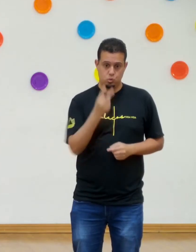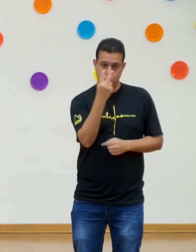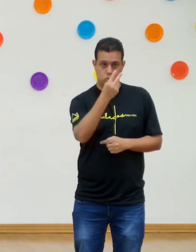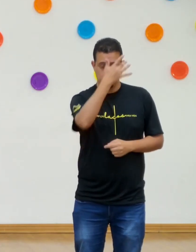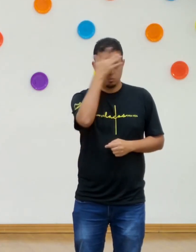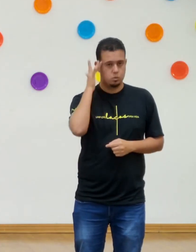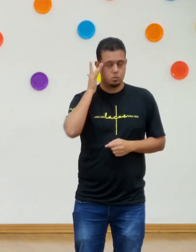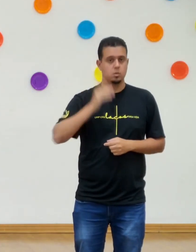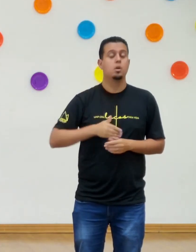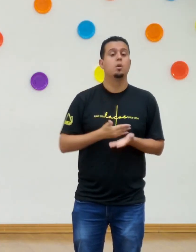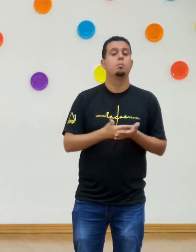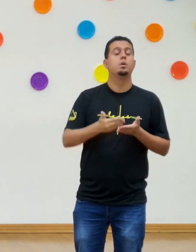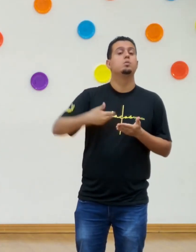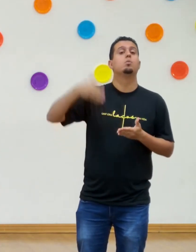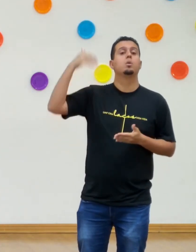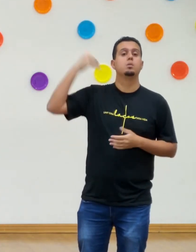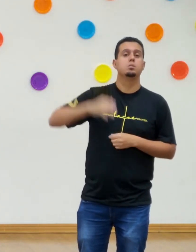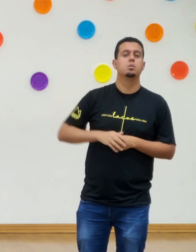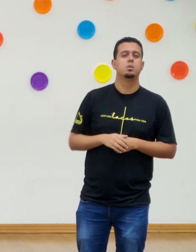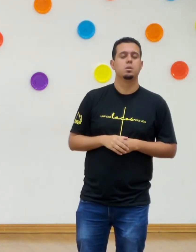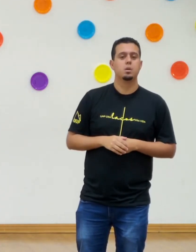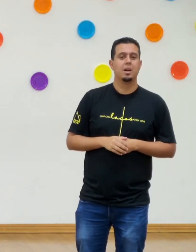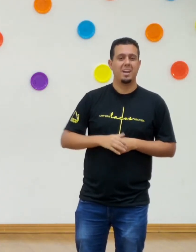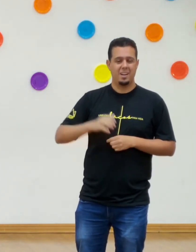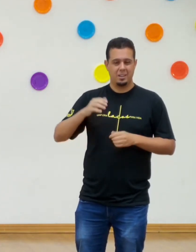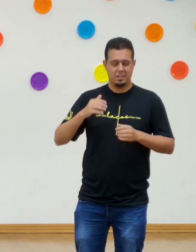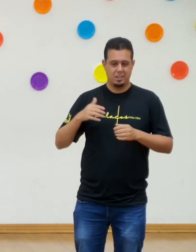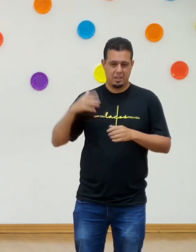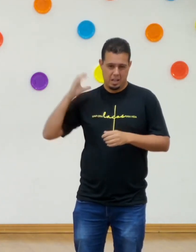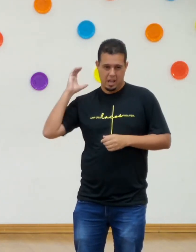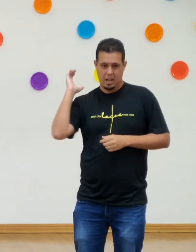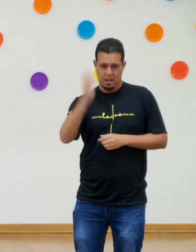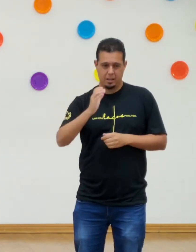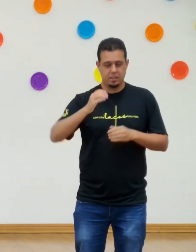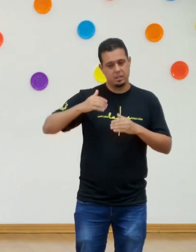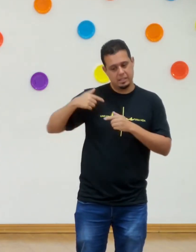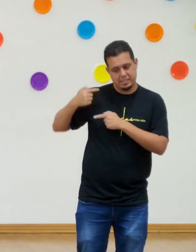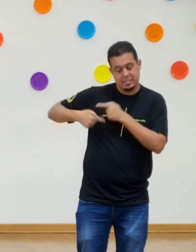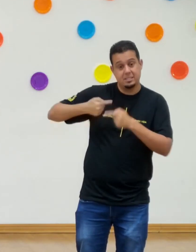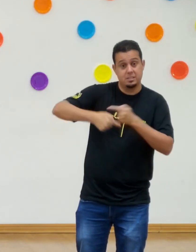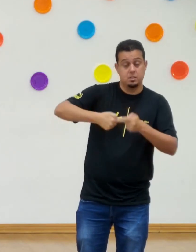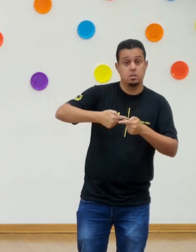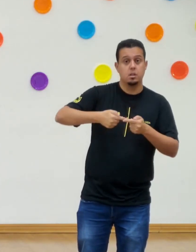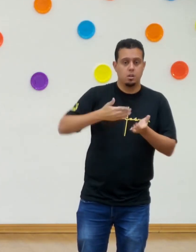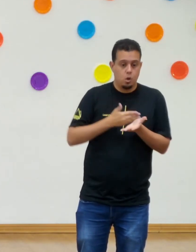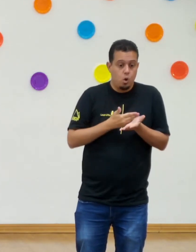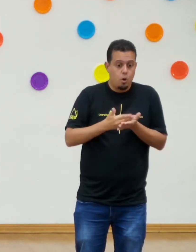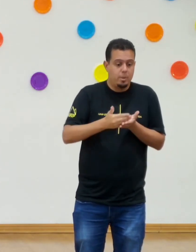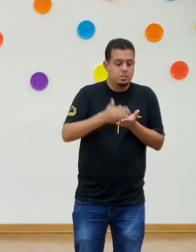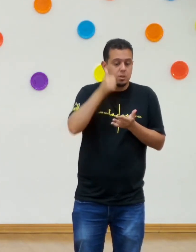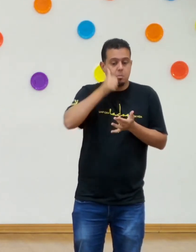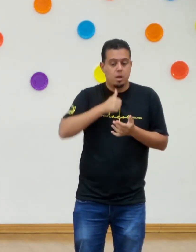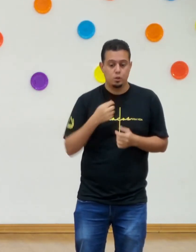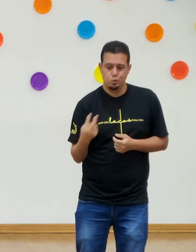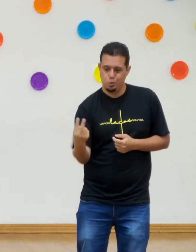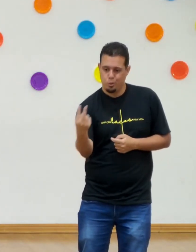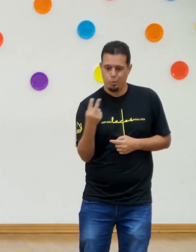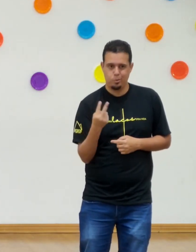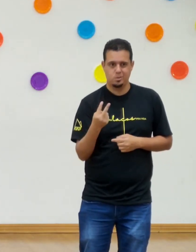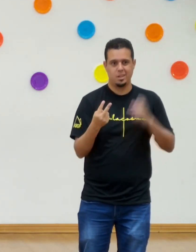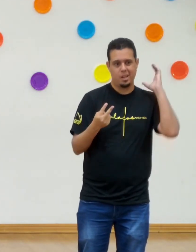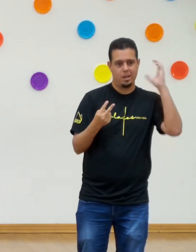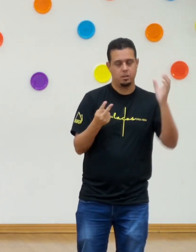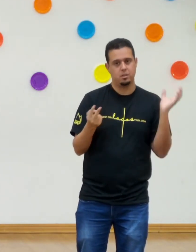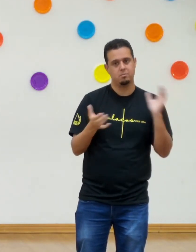Lameque, descendente de Caim. Começa a ter duas mulheres. Uma descendência que, ao